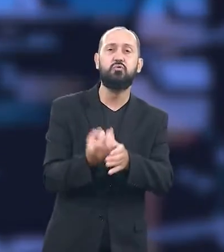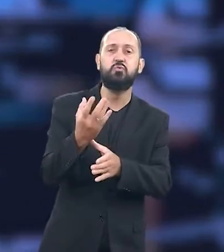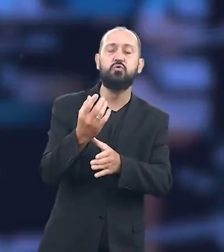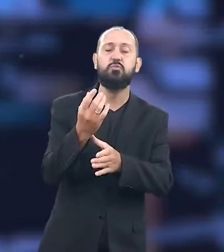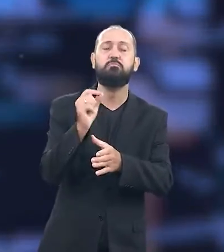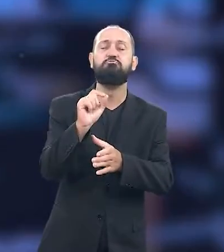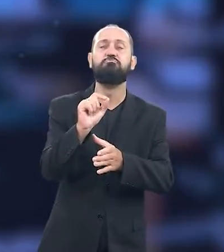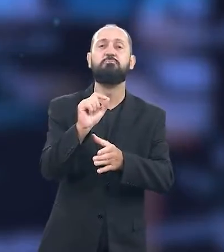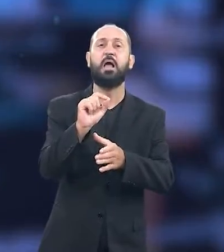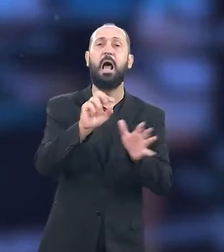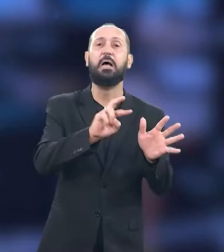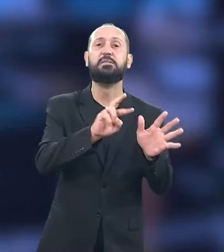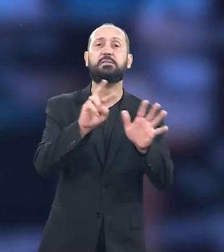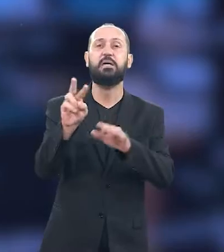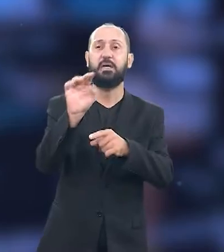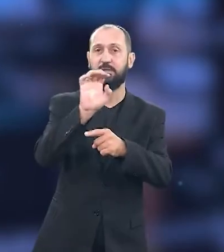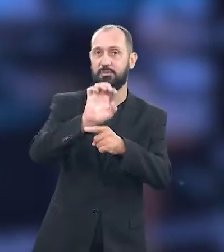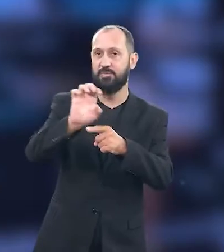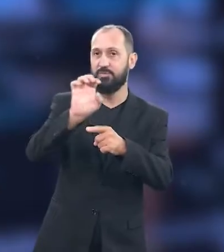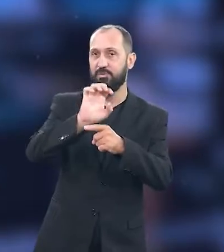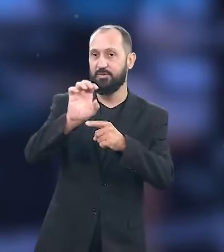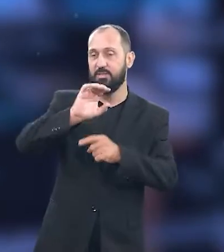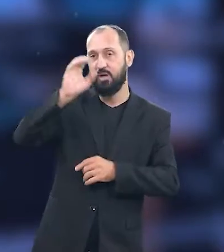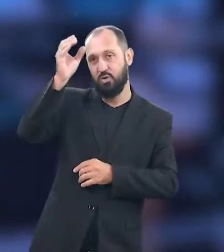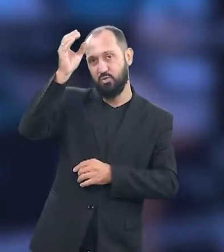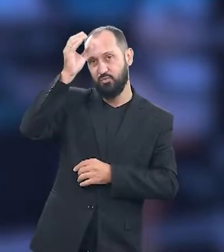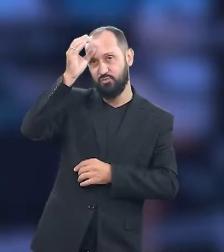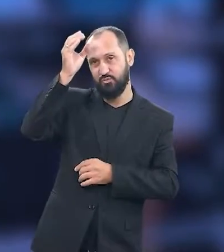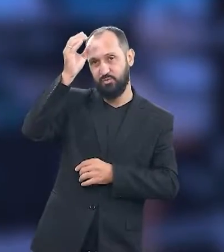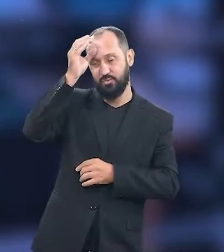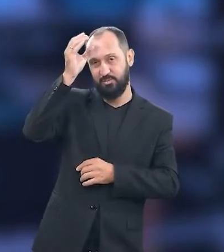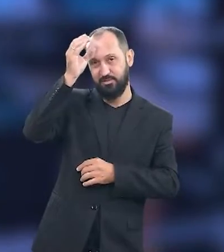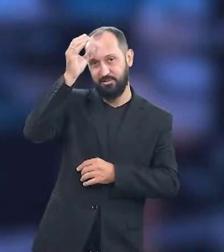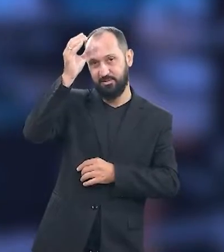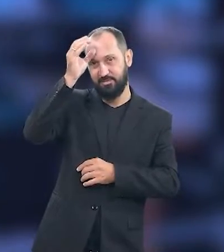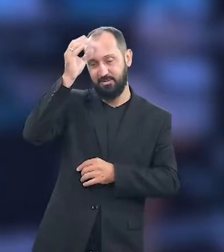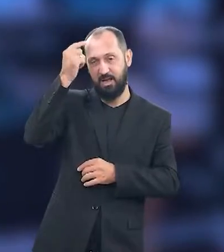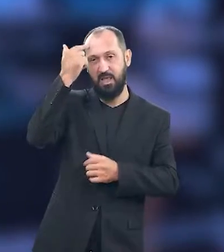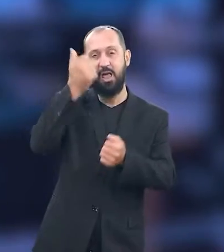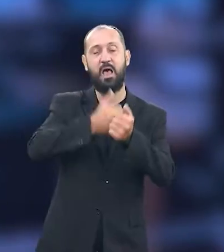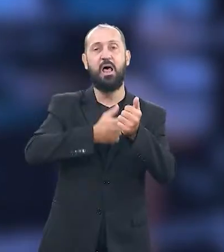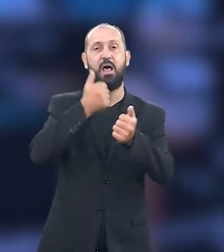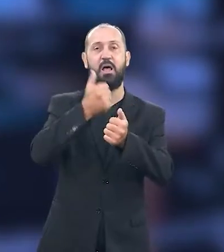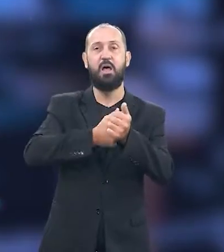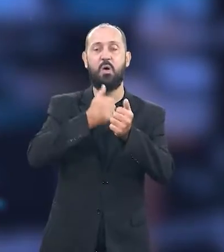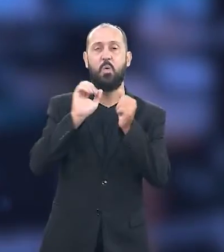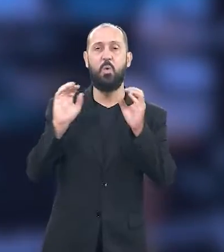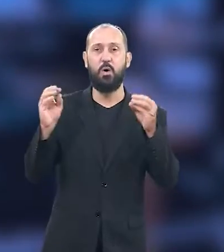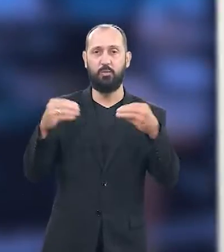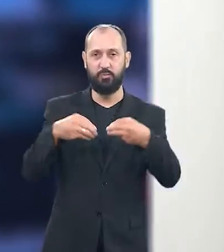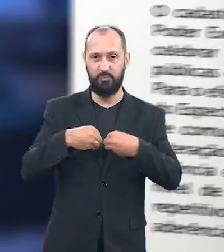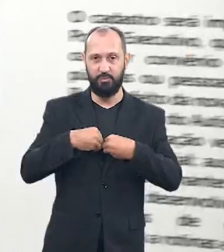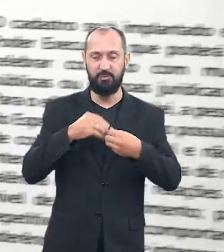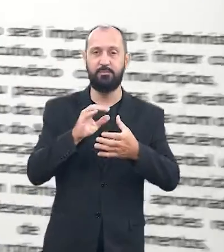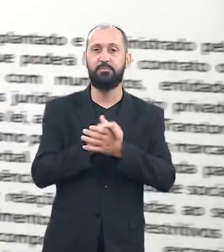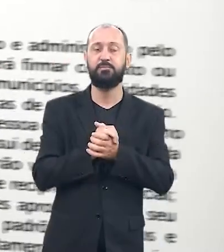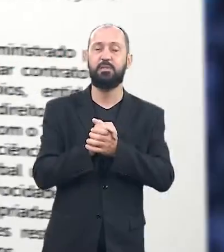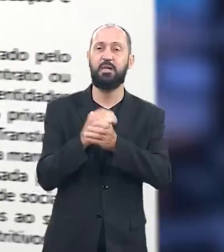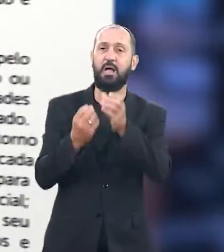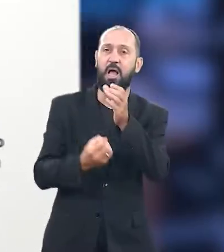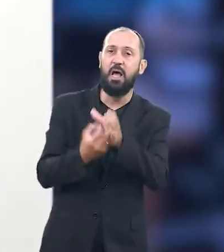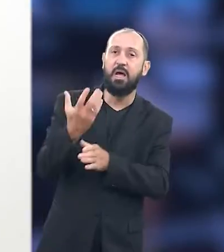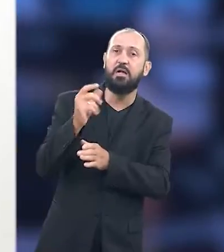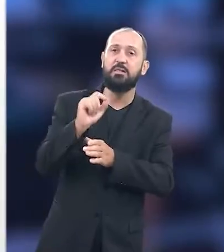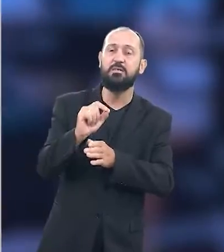Iniciativas como a instituição da Semana Estadual de Conscientização e Reflexão sobre o Autismo,